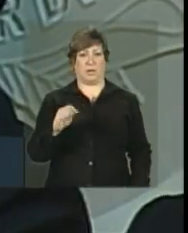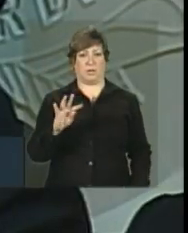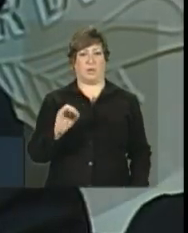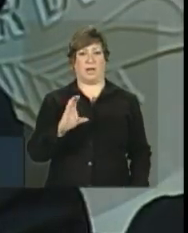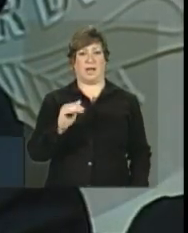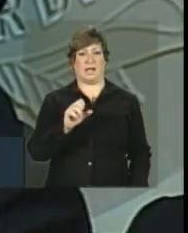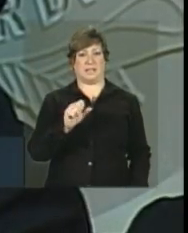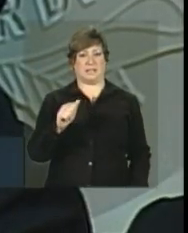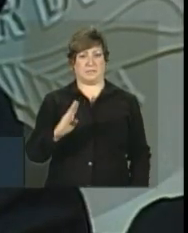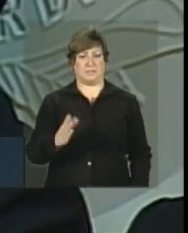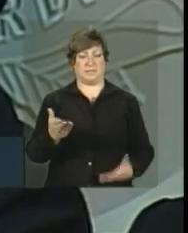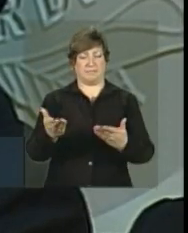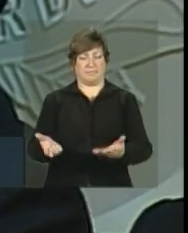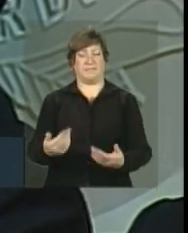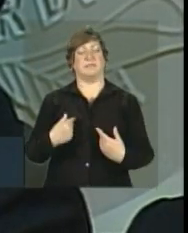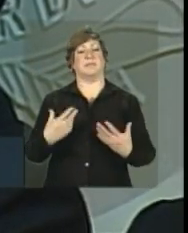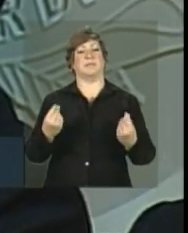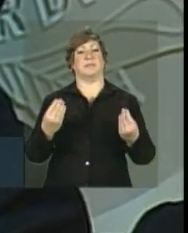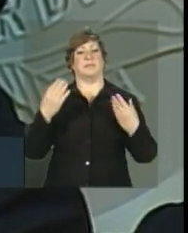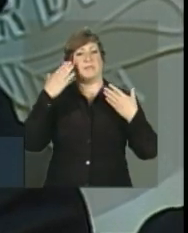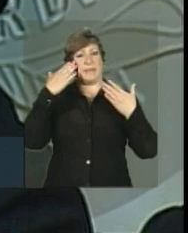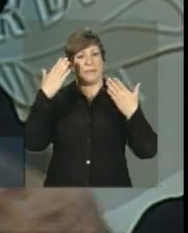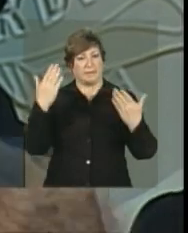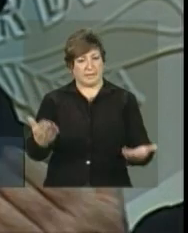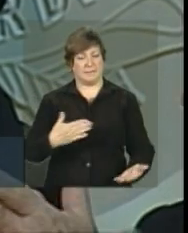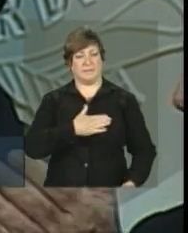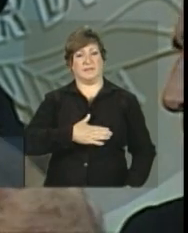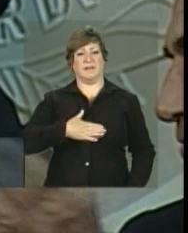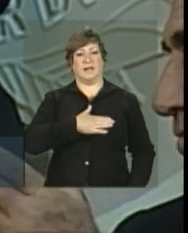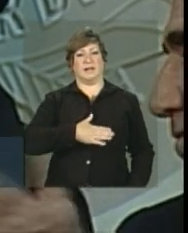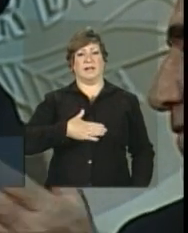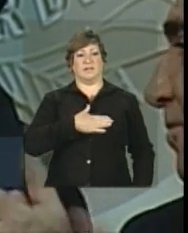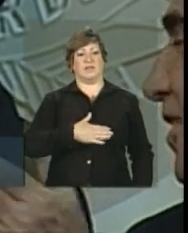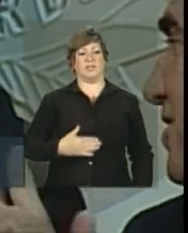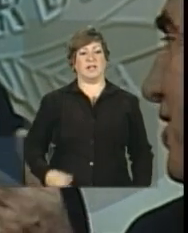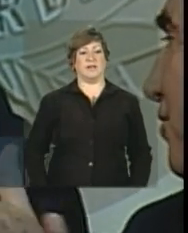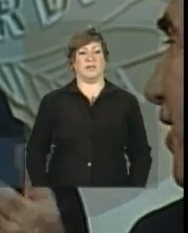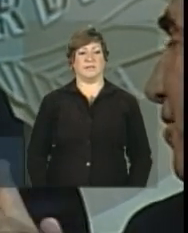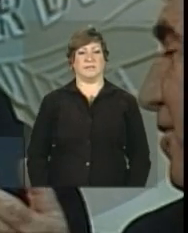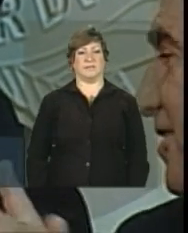a quem sou muito grata por essa honraria.